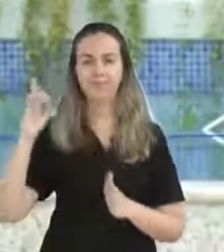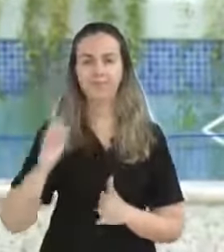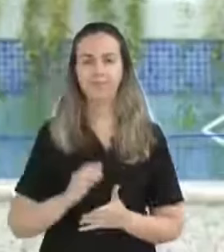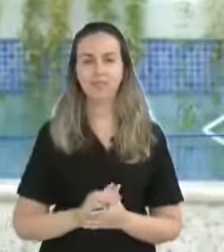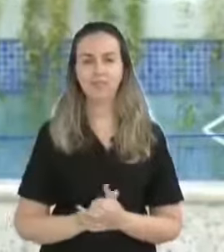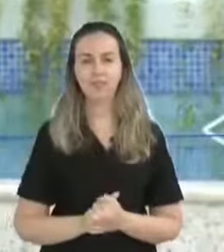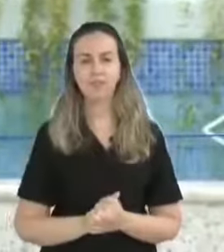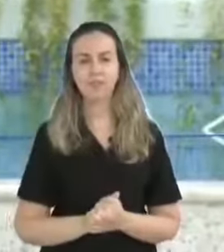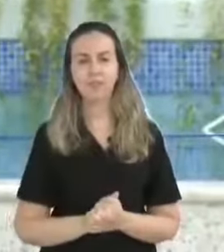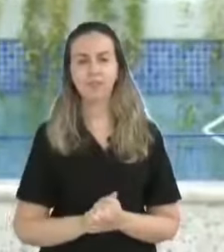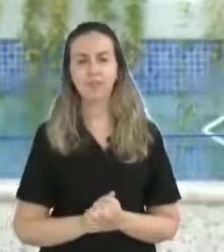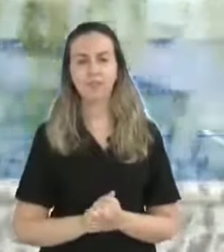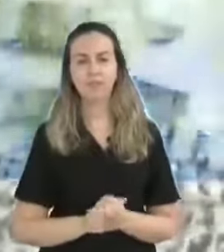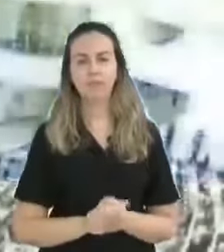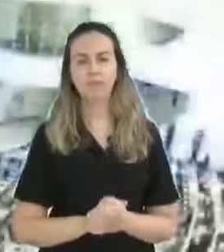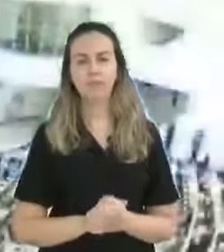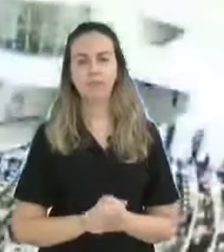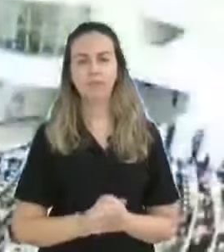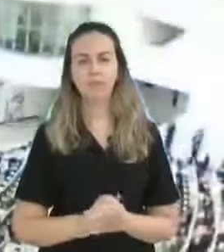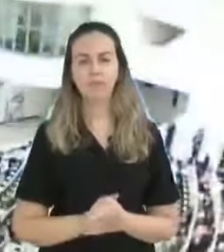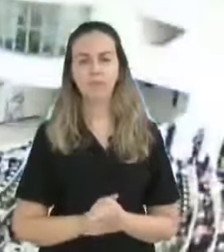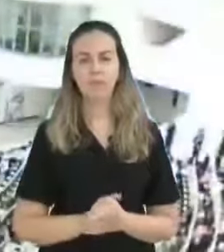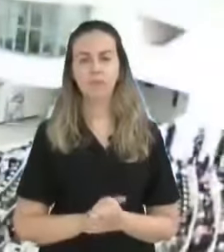Senhor. Glória a Deus.